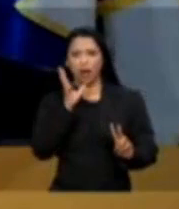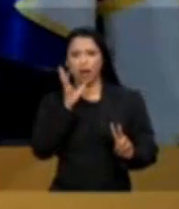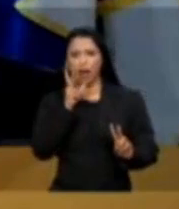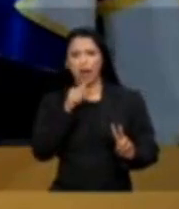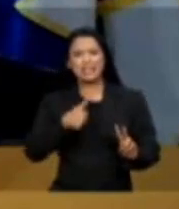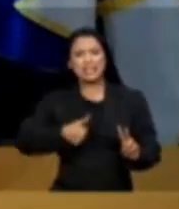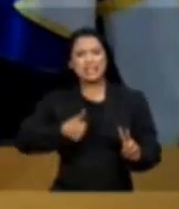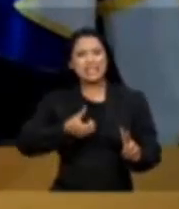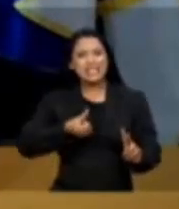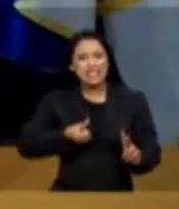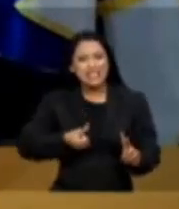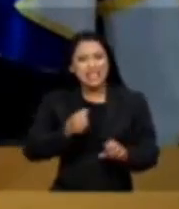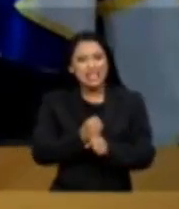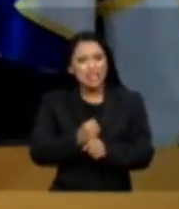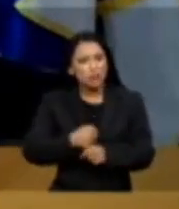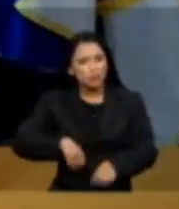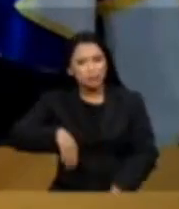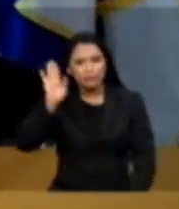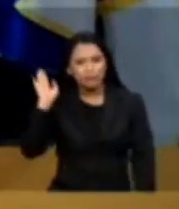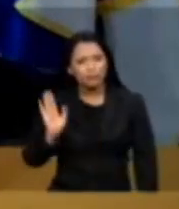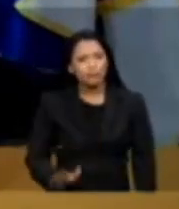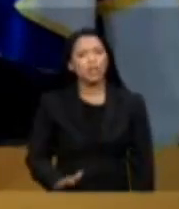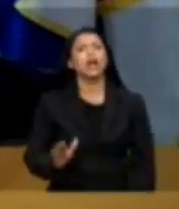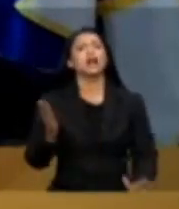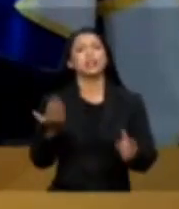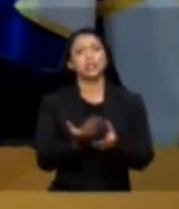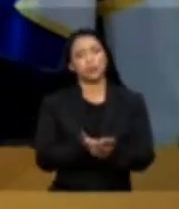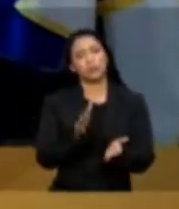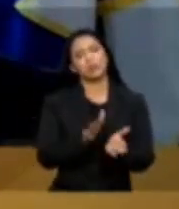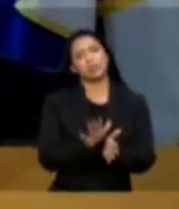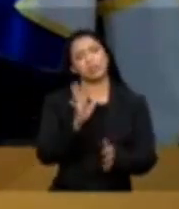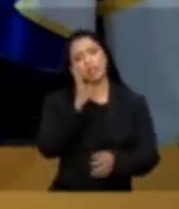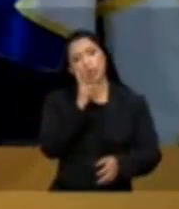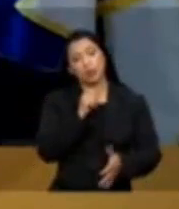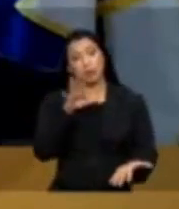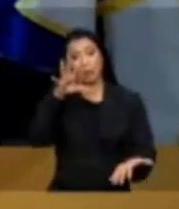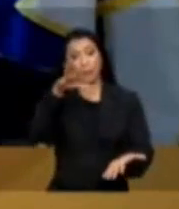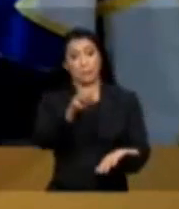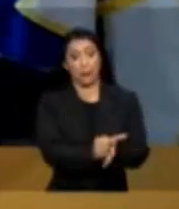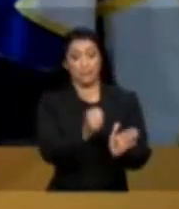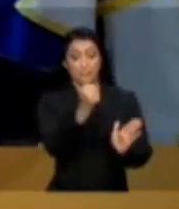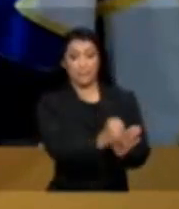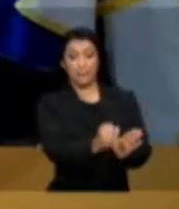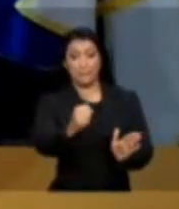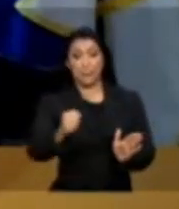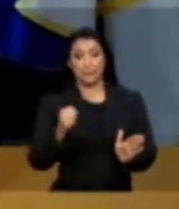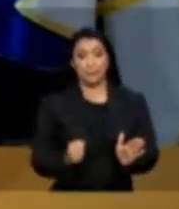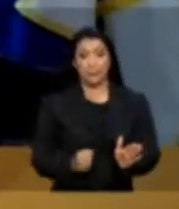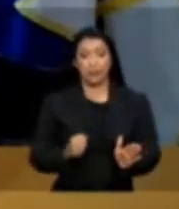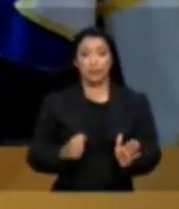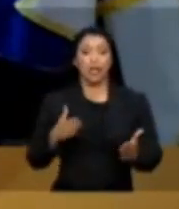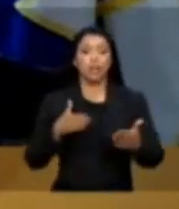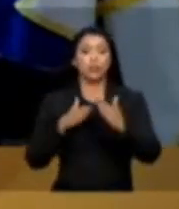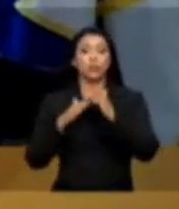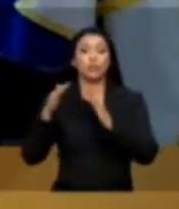de 16 anos no processo administrativo de reconhecimento, titulação, demarcação e delimitação